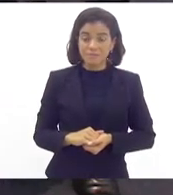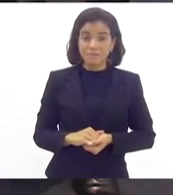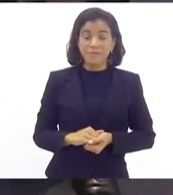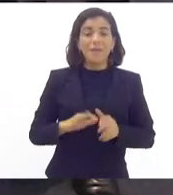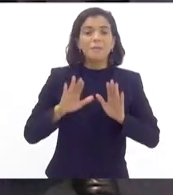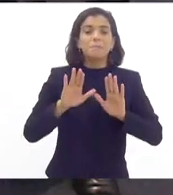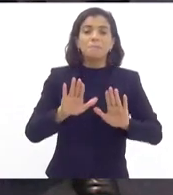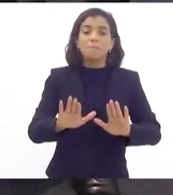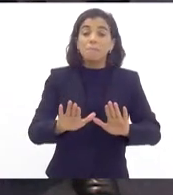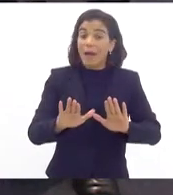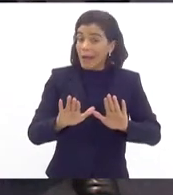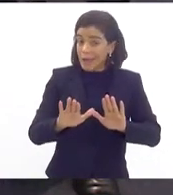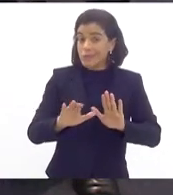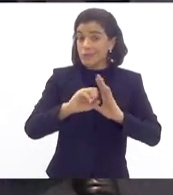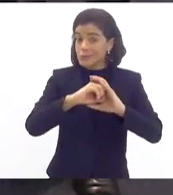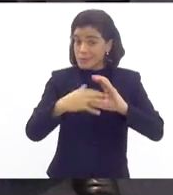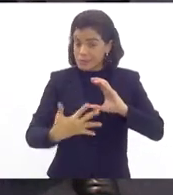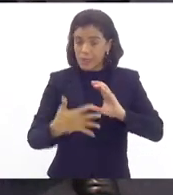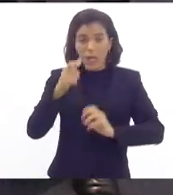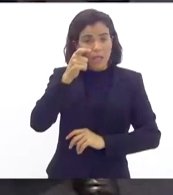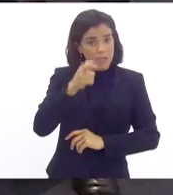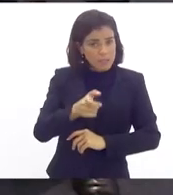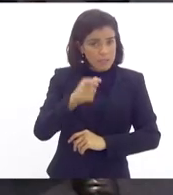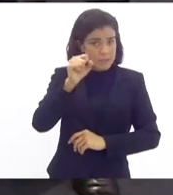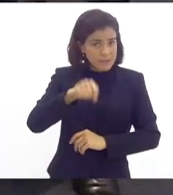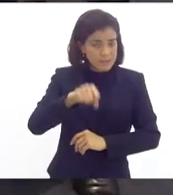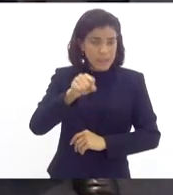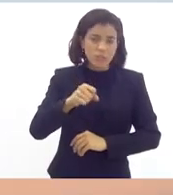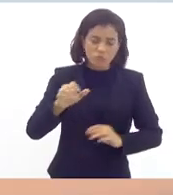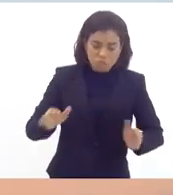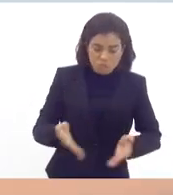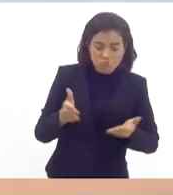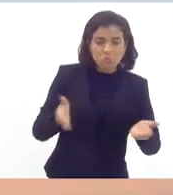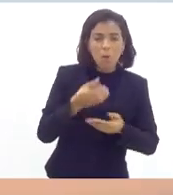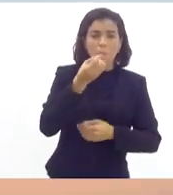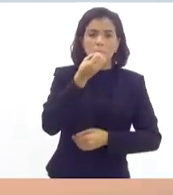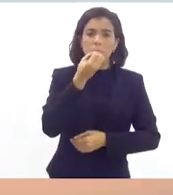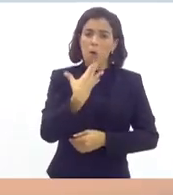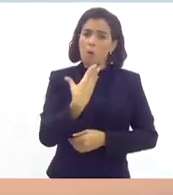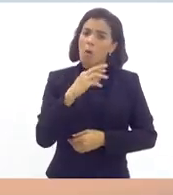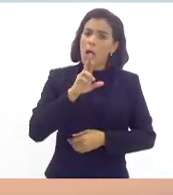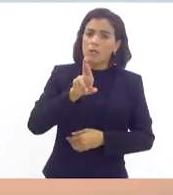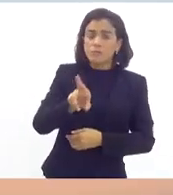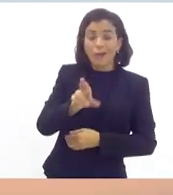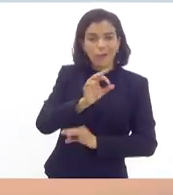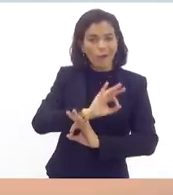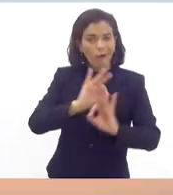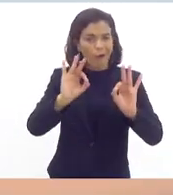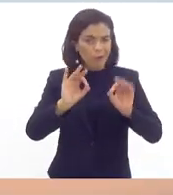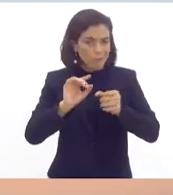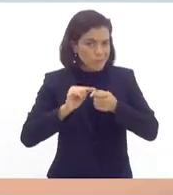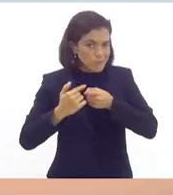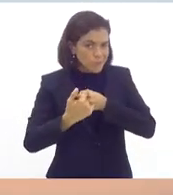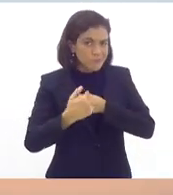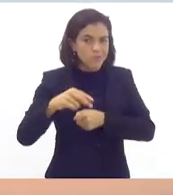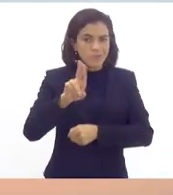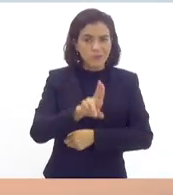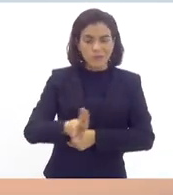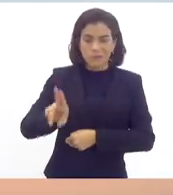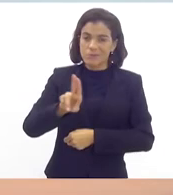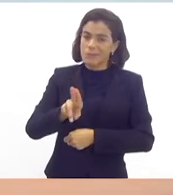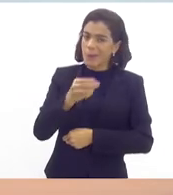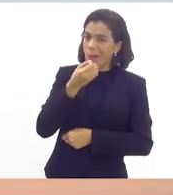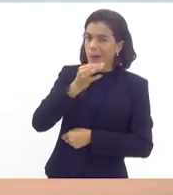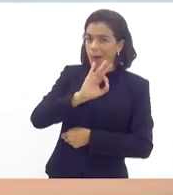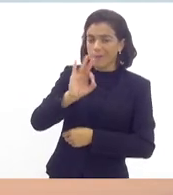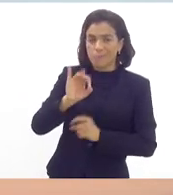Mas o critério em si é um critério interessante, gera bons incentivos, tem resultado nos estados que aplicam. Então, assim, tem questões que precisam ser olhadas